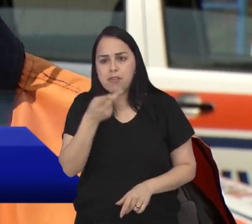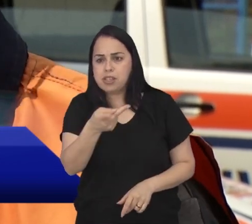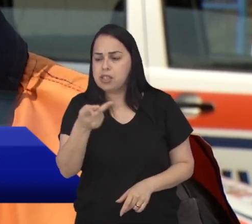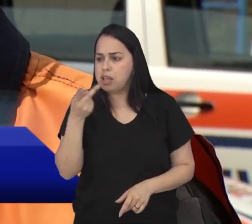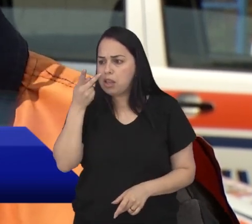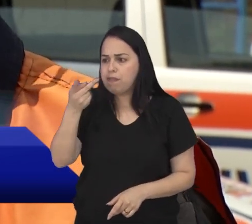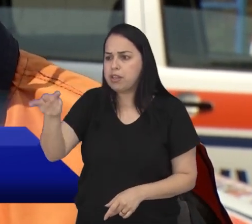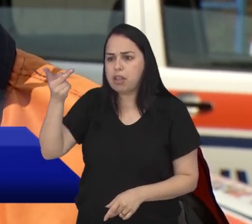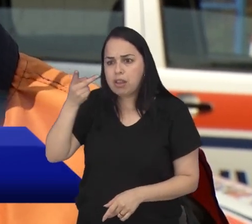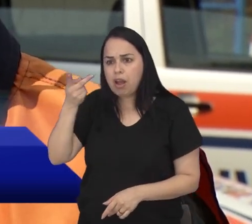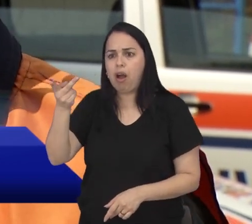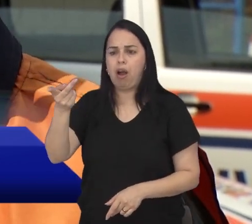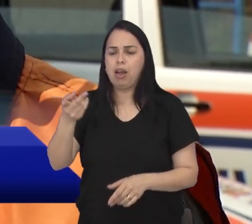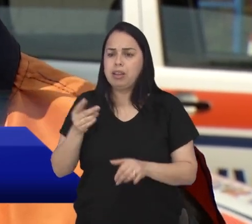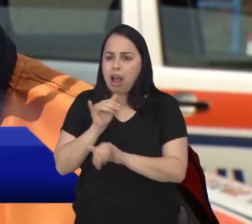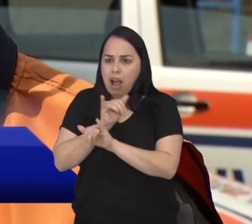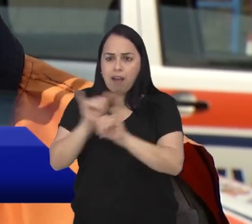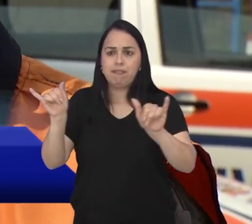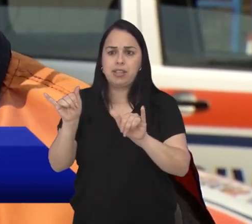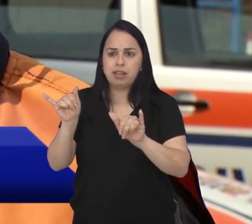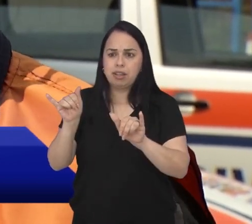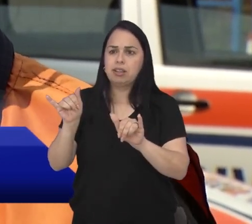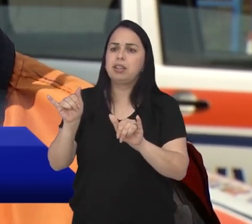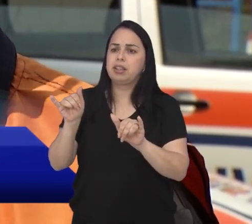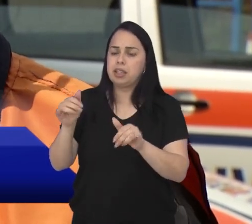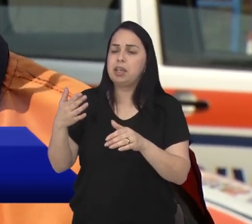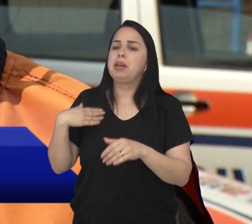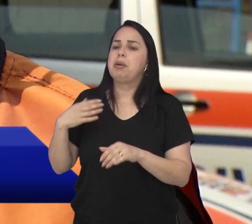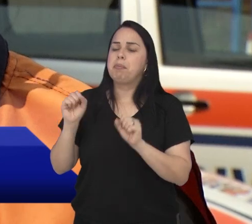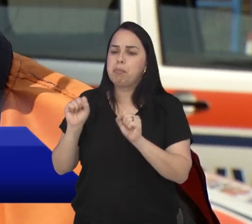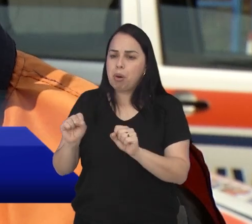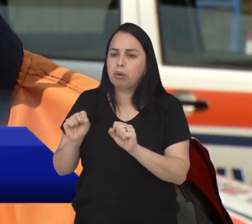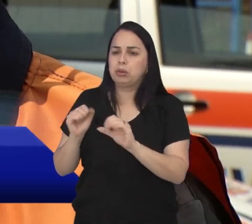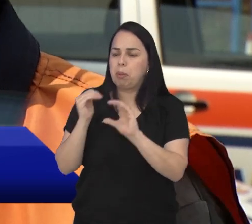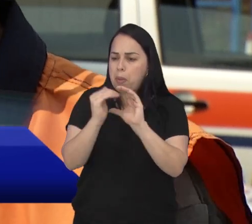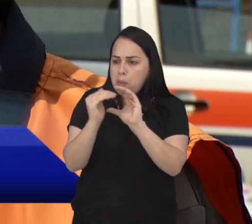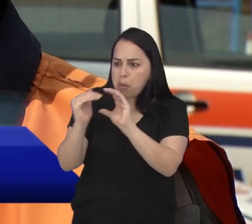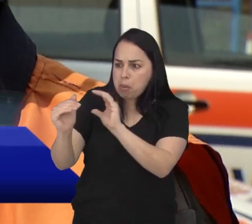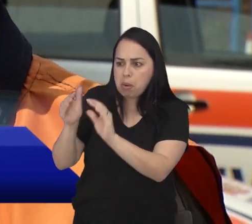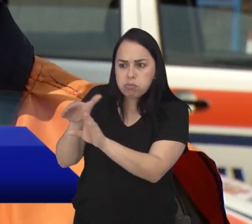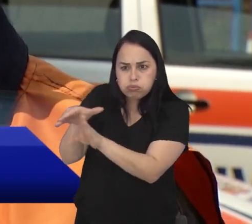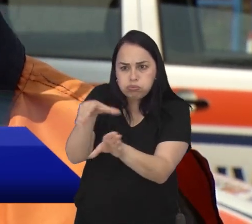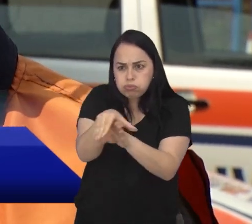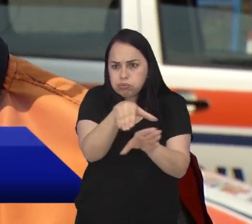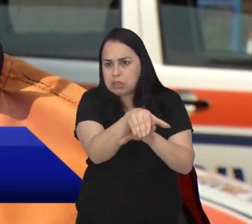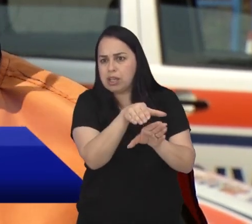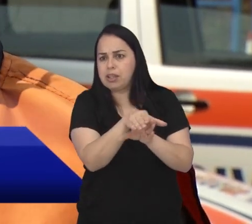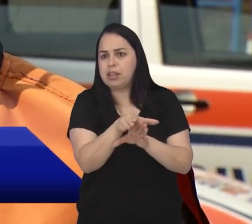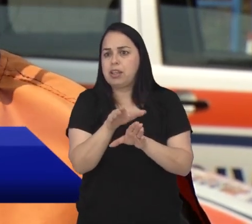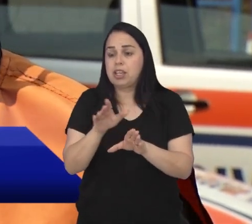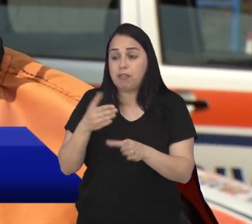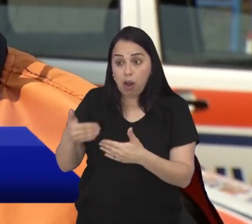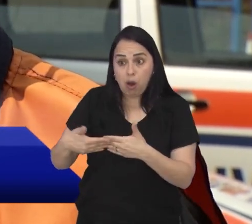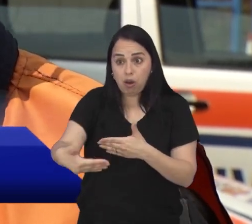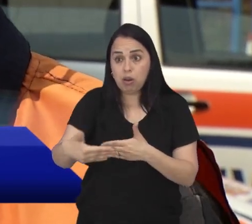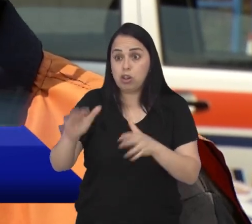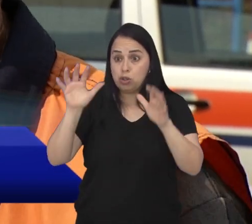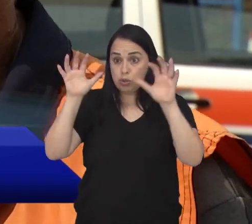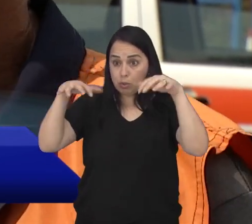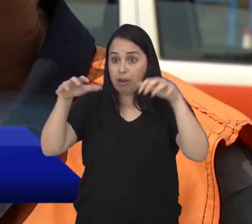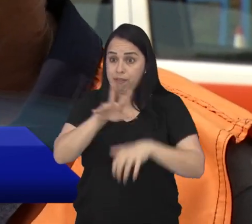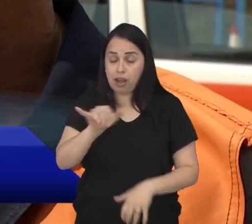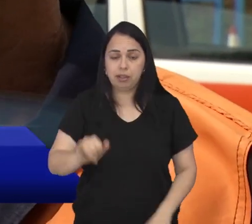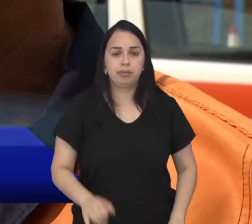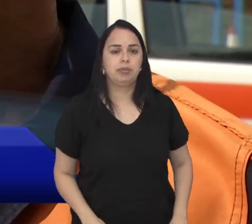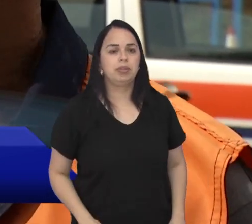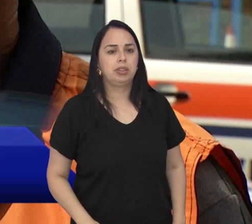trabalho junto a essas pessoas que já têm a oportunidade de estar recebendo já uma orientação e saber que já está vindo chuva por aí. Em